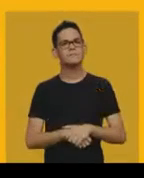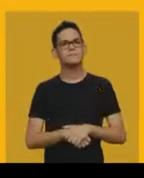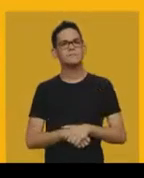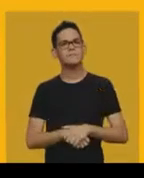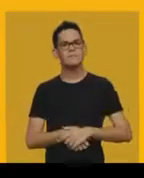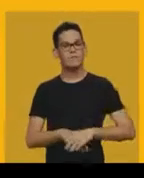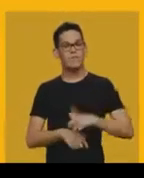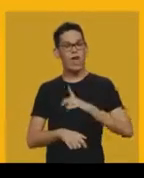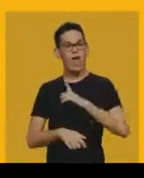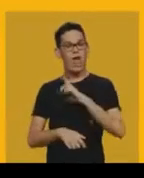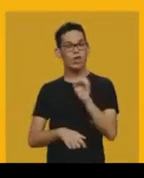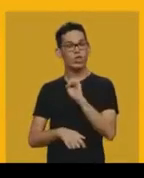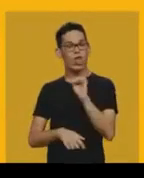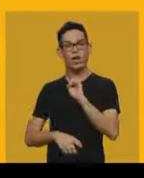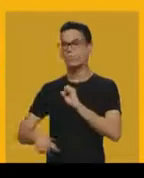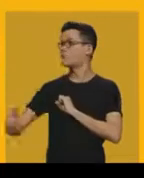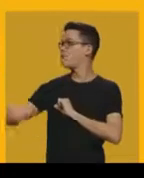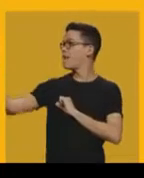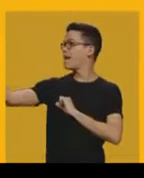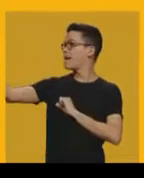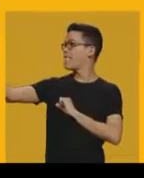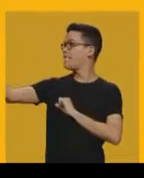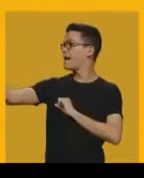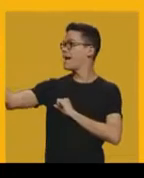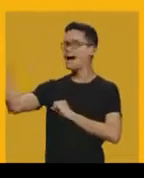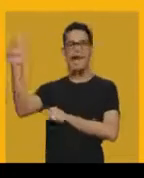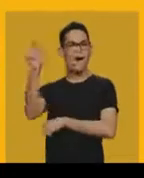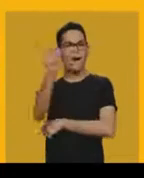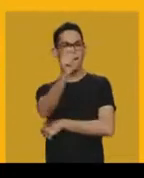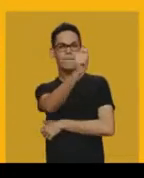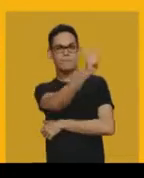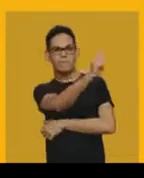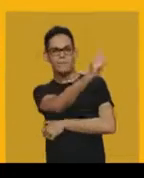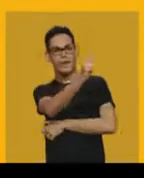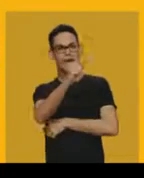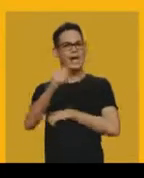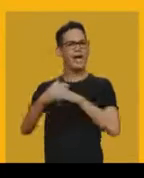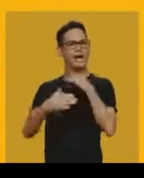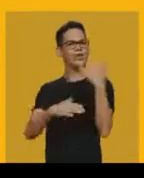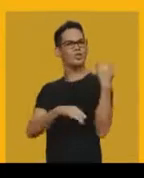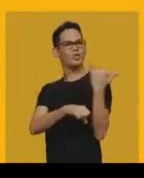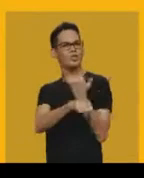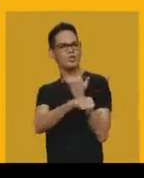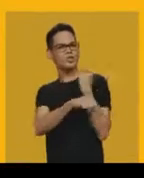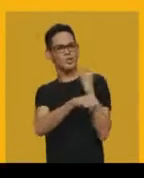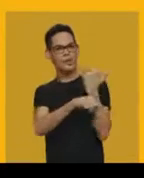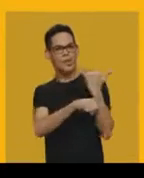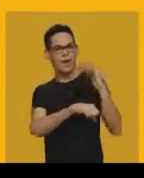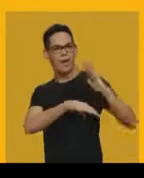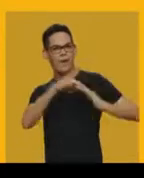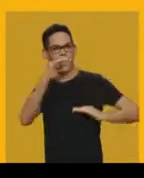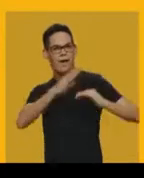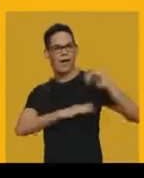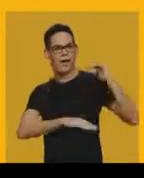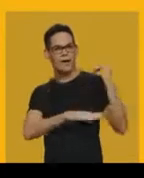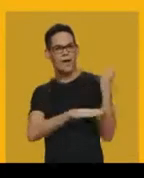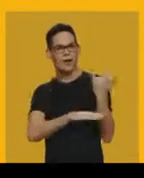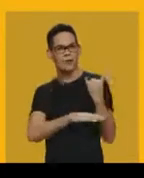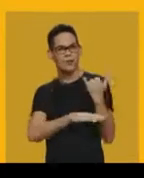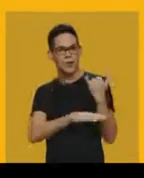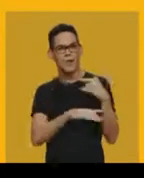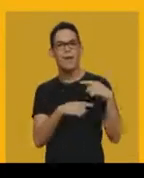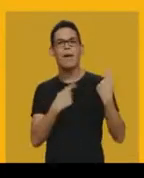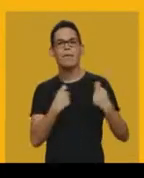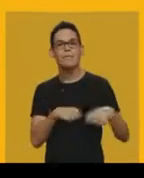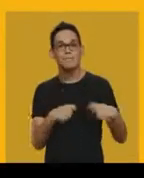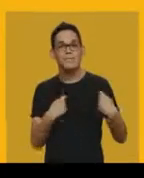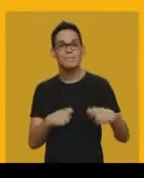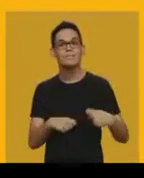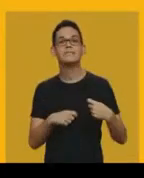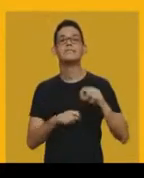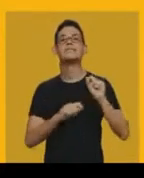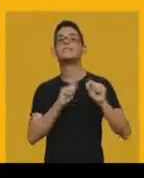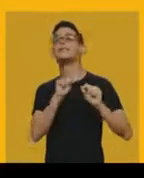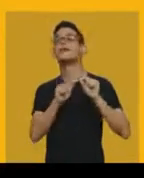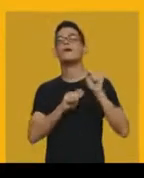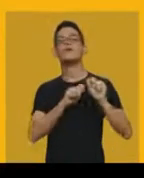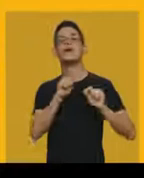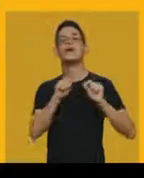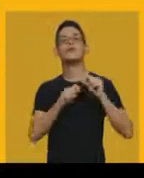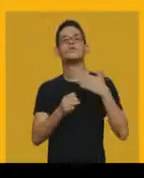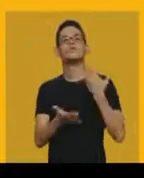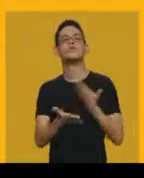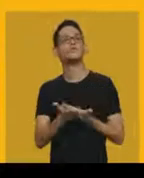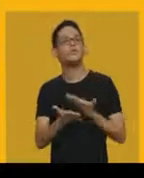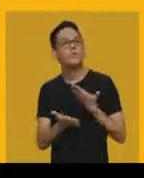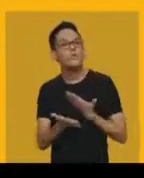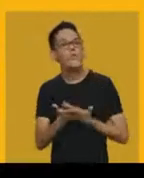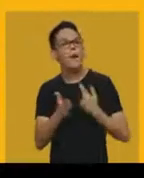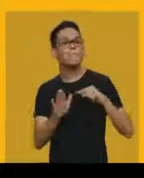de selfie, os nossos youtubers, que precisam de tudo